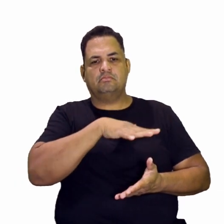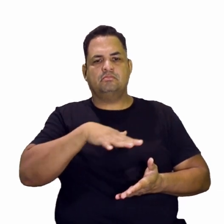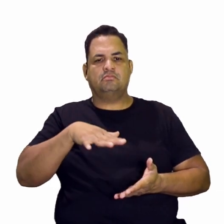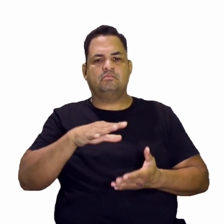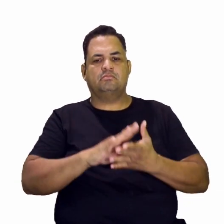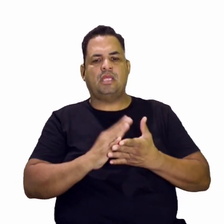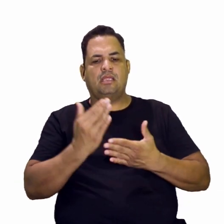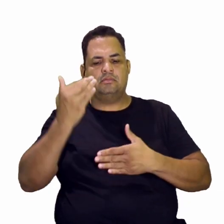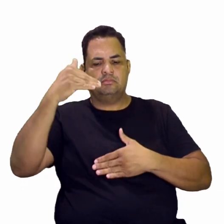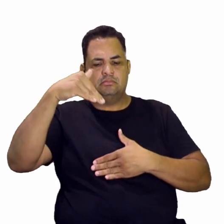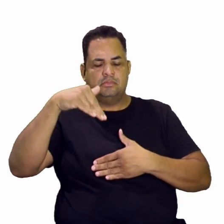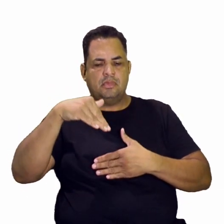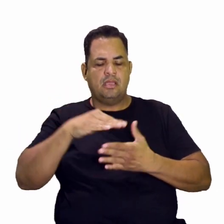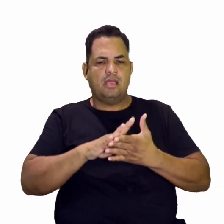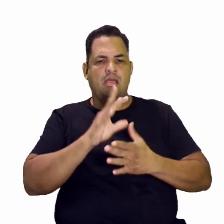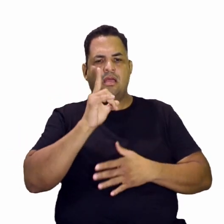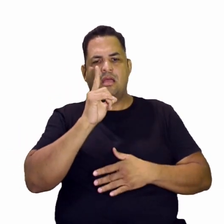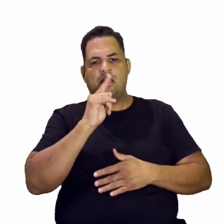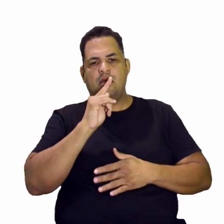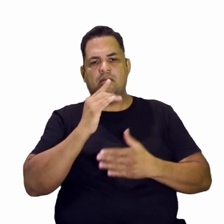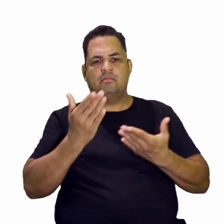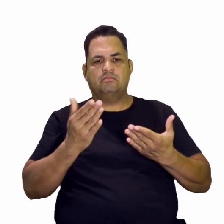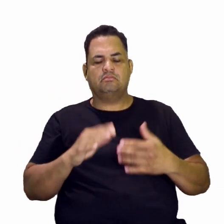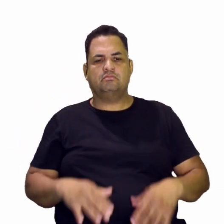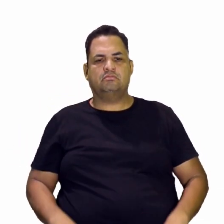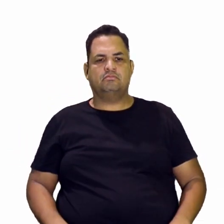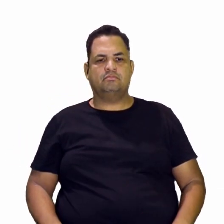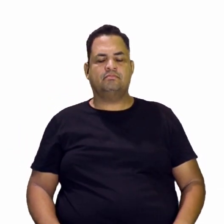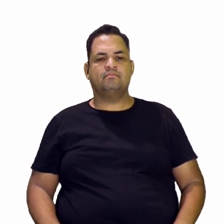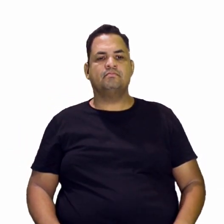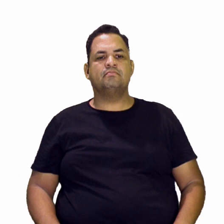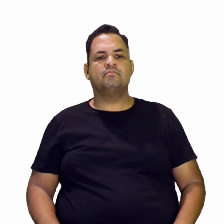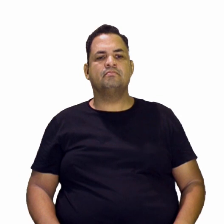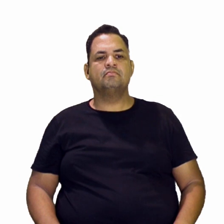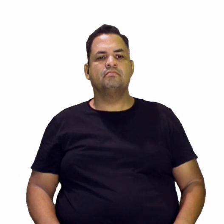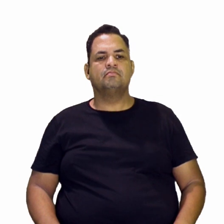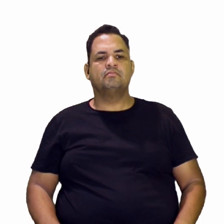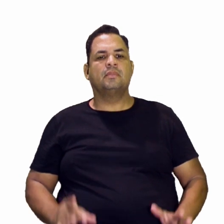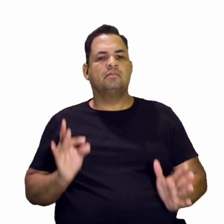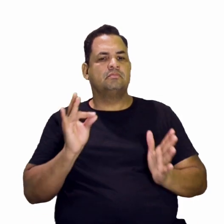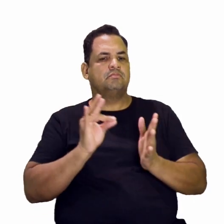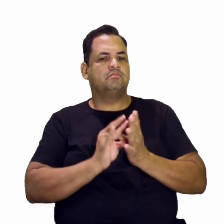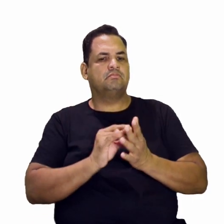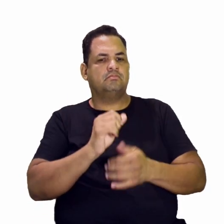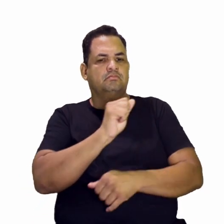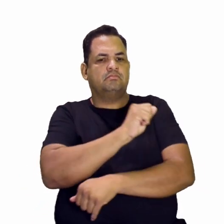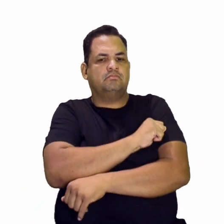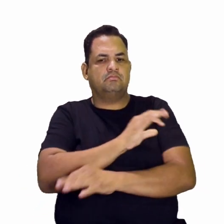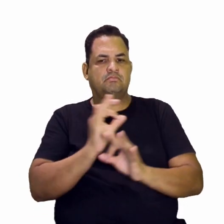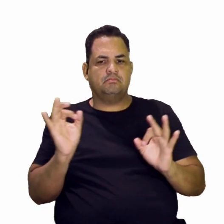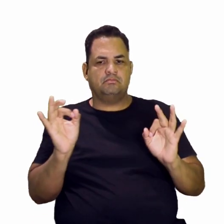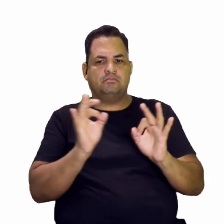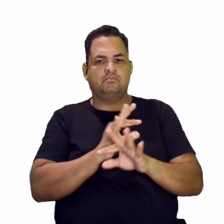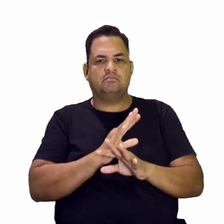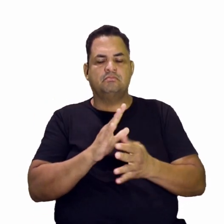queda d'água, né? Seja alguma pedra, uma cachoeira, enfim, tá? Afirmou a aluna, portanto, que se